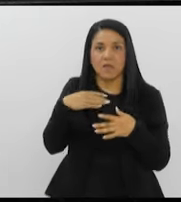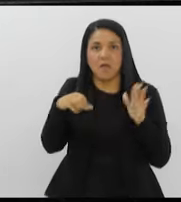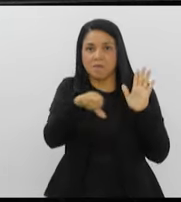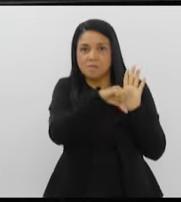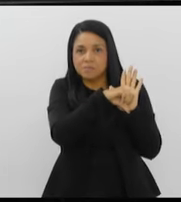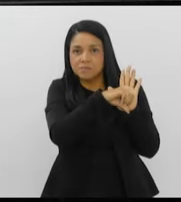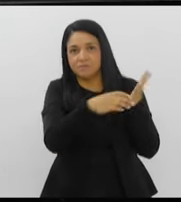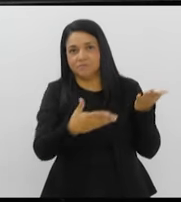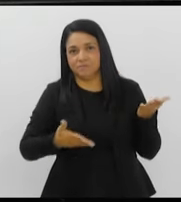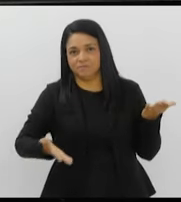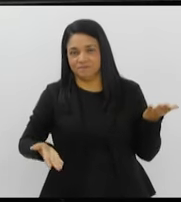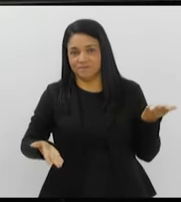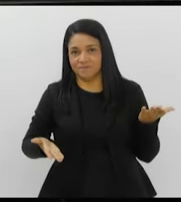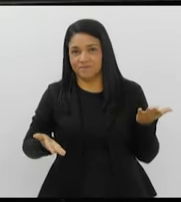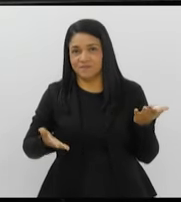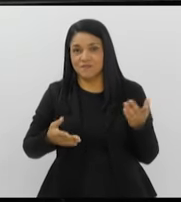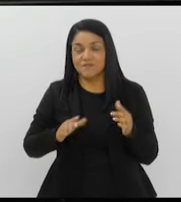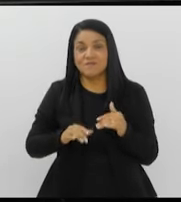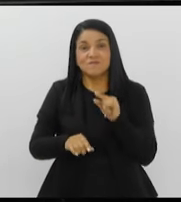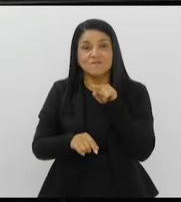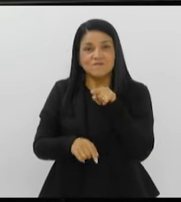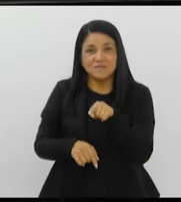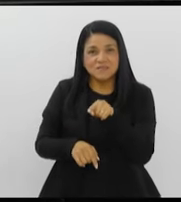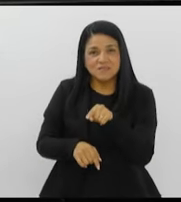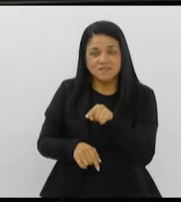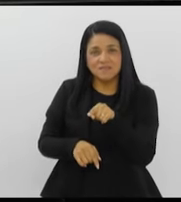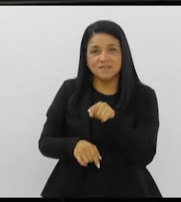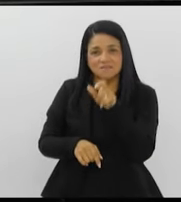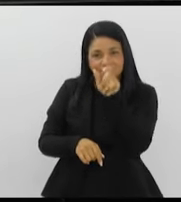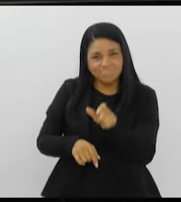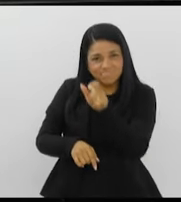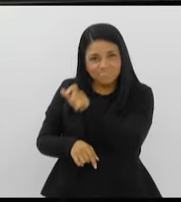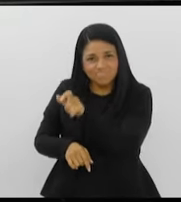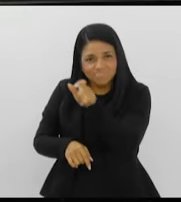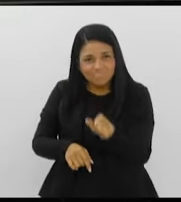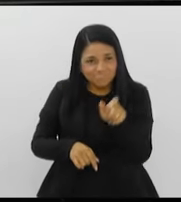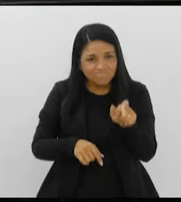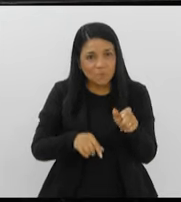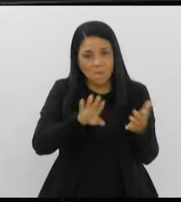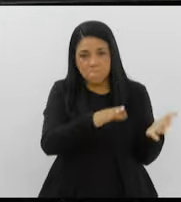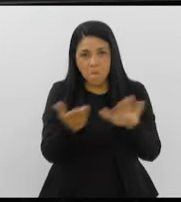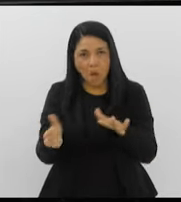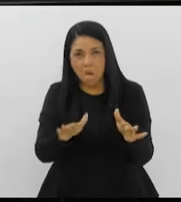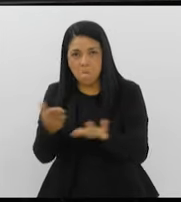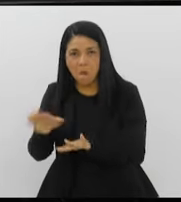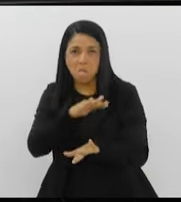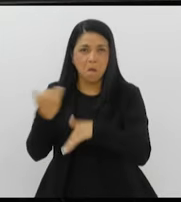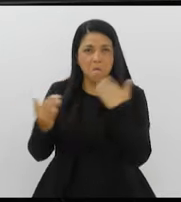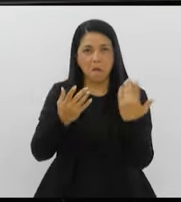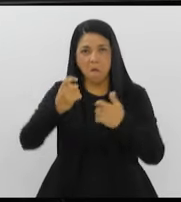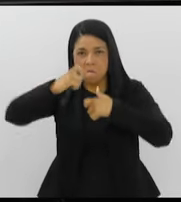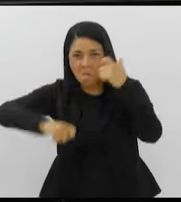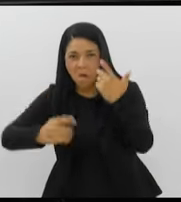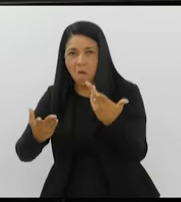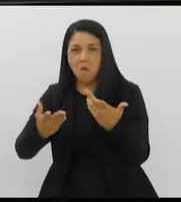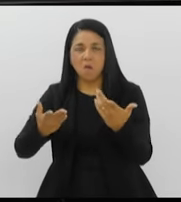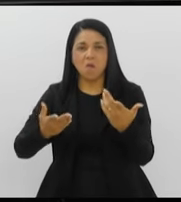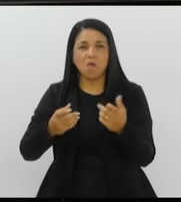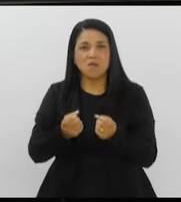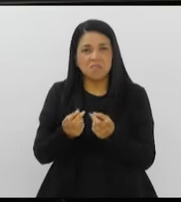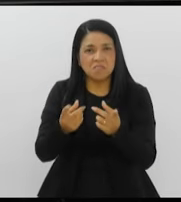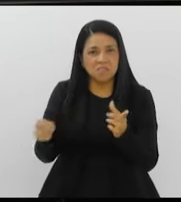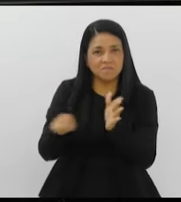que, de um lado, são assassinados, são violentados, ou por traficantes, ou